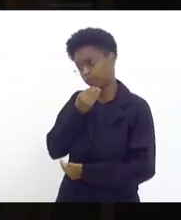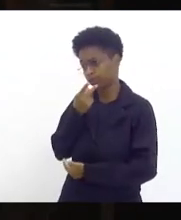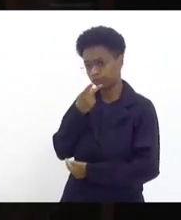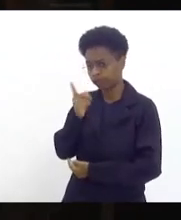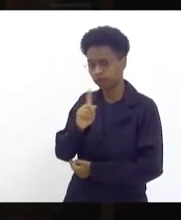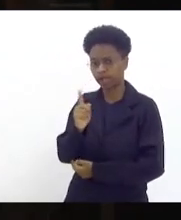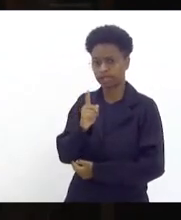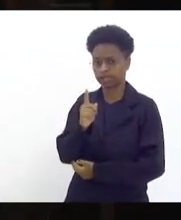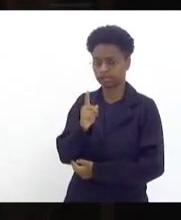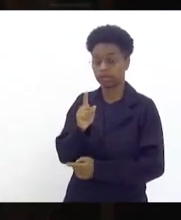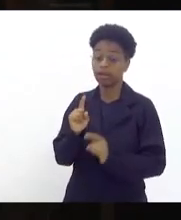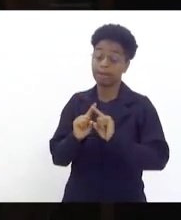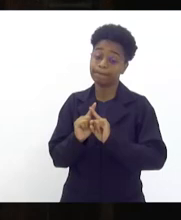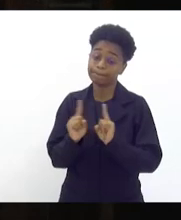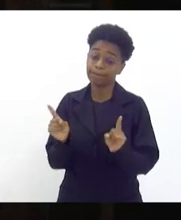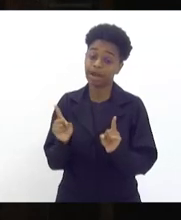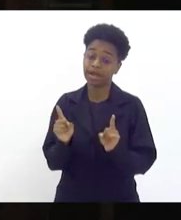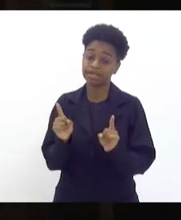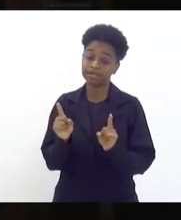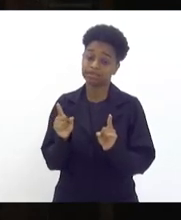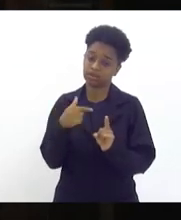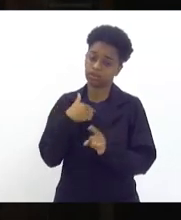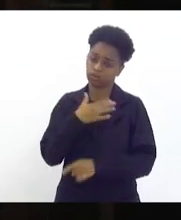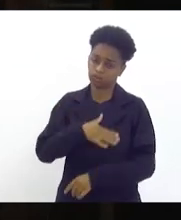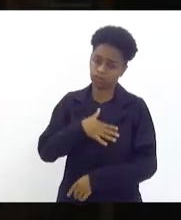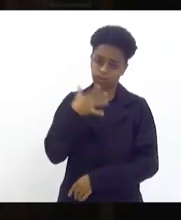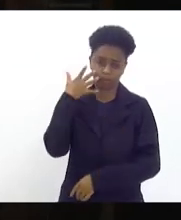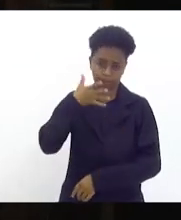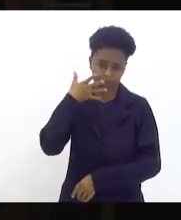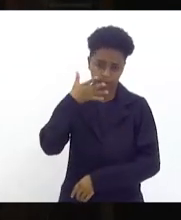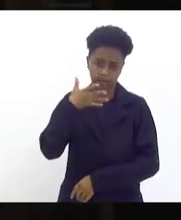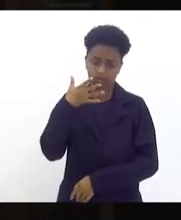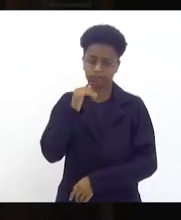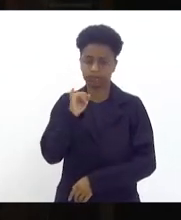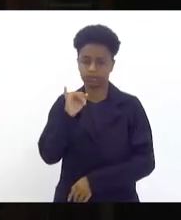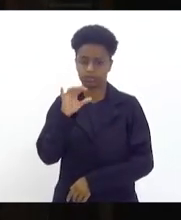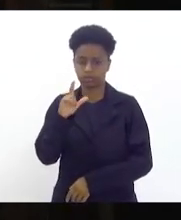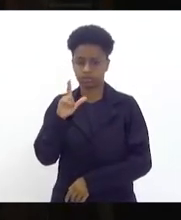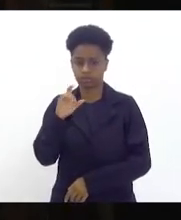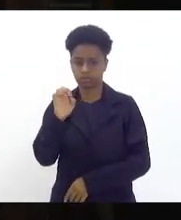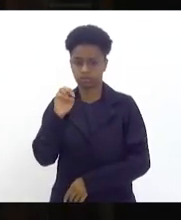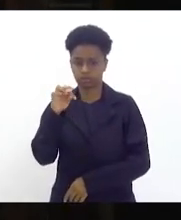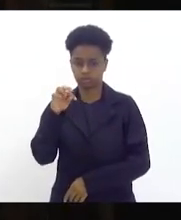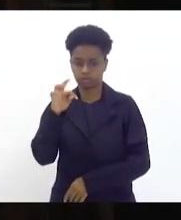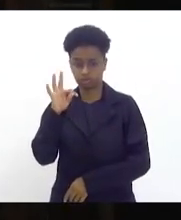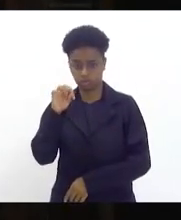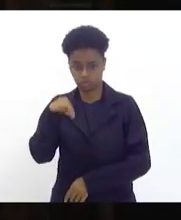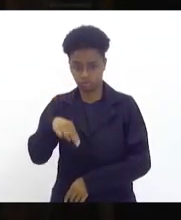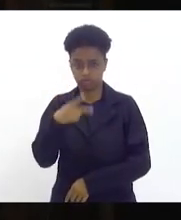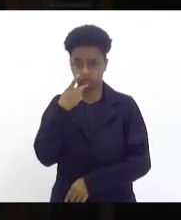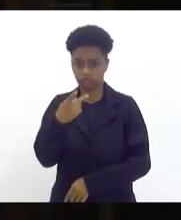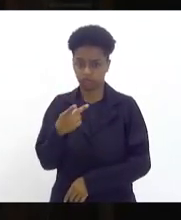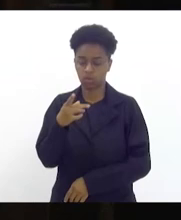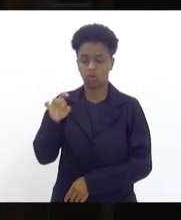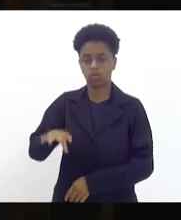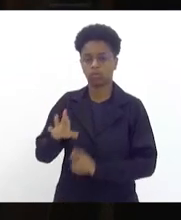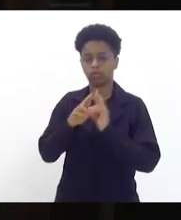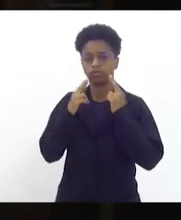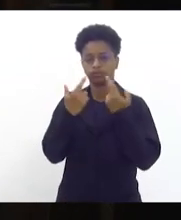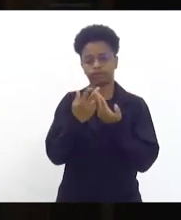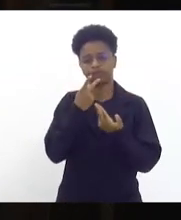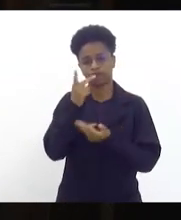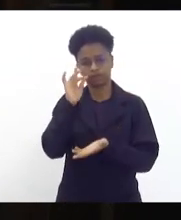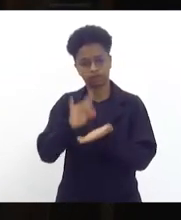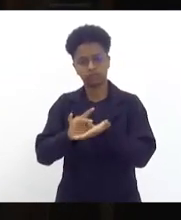mas a situação eu gostei muito da palestra que o doutor deu na última reunião que ele falou a